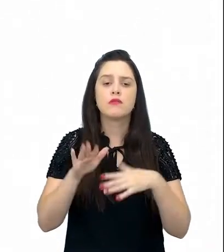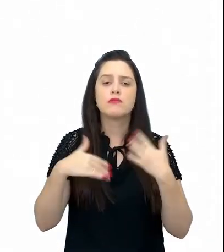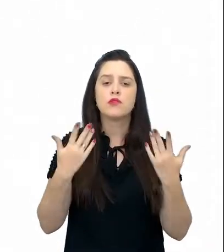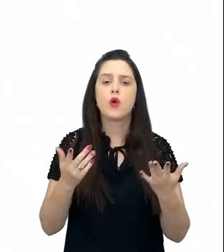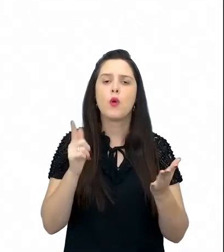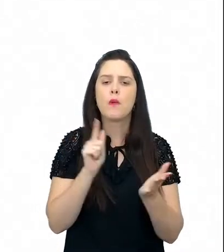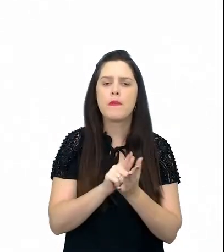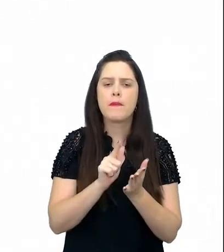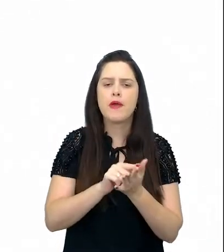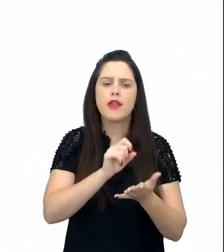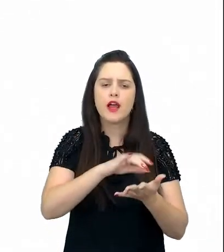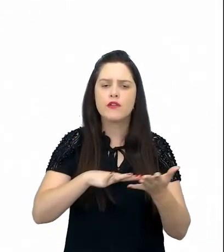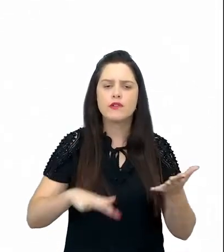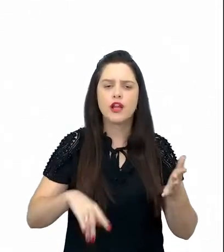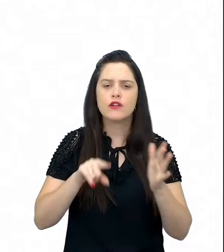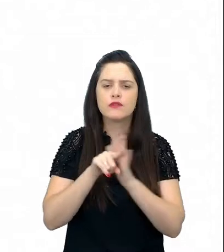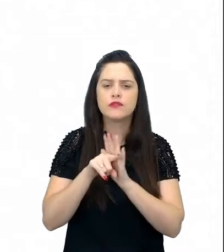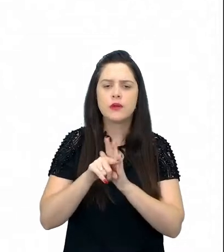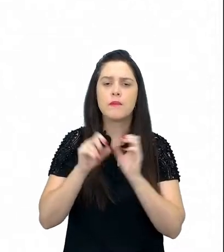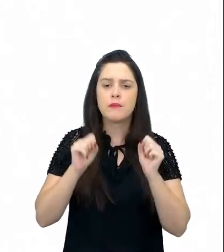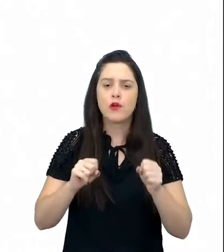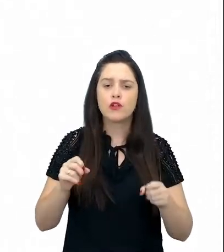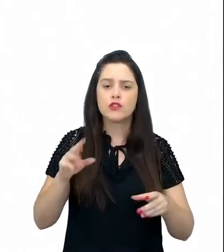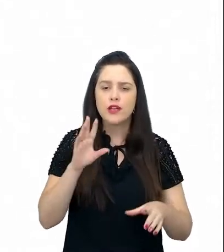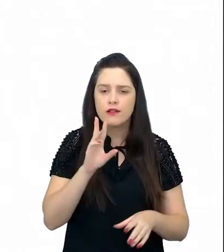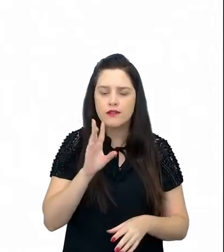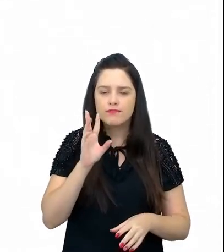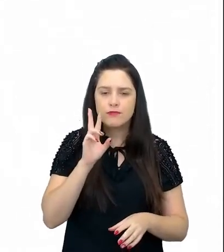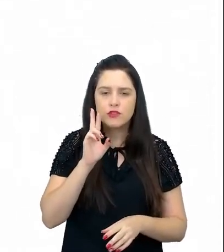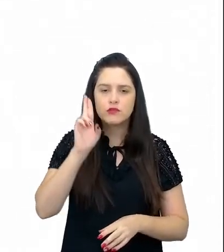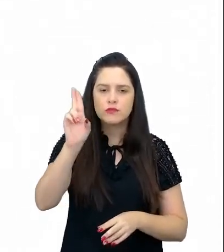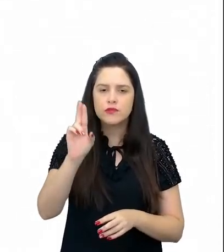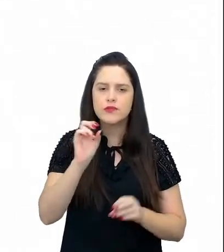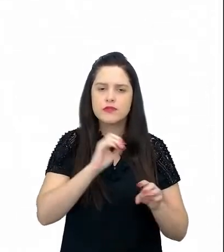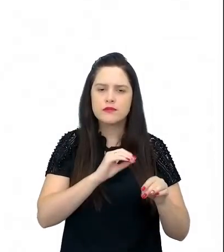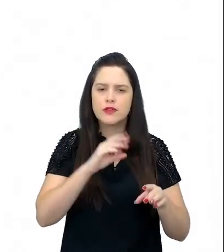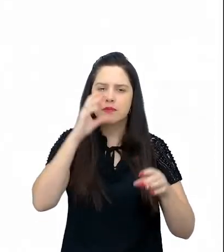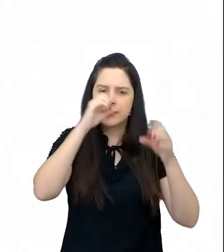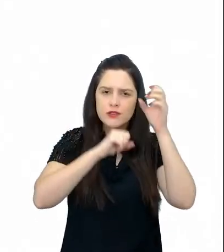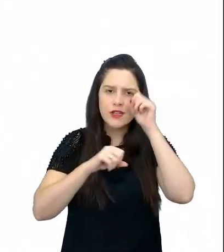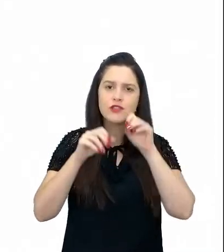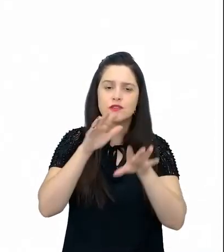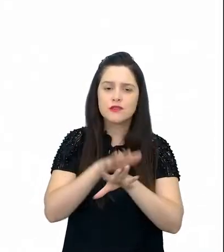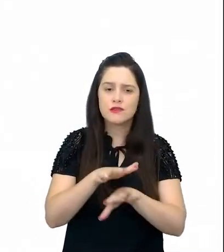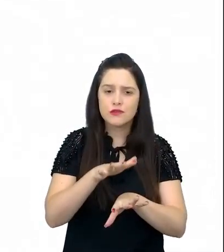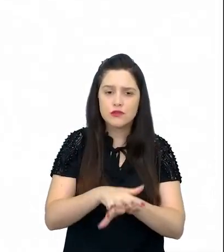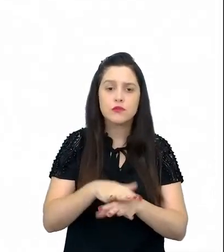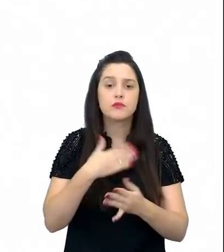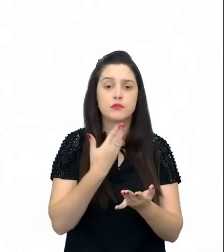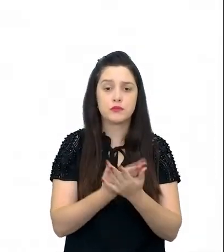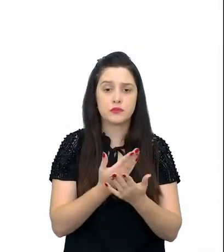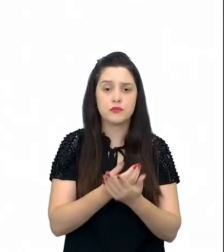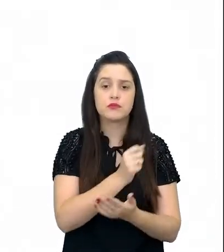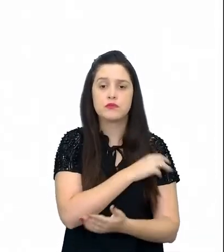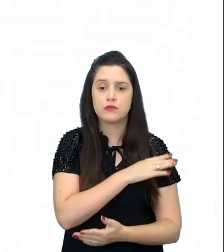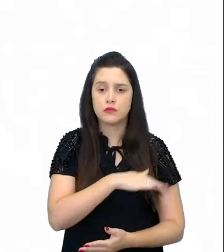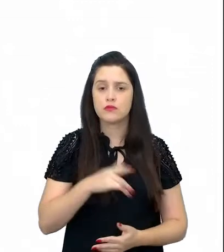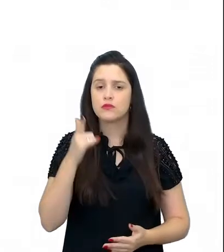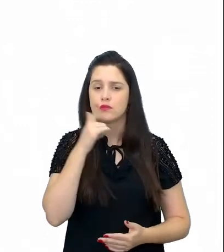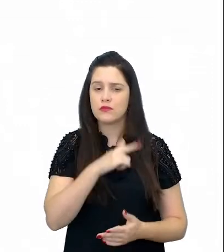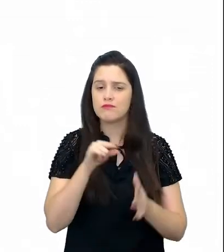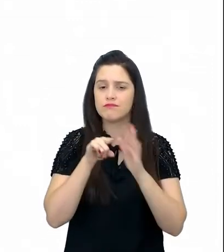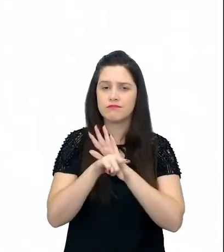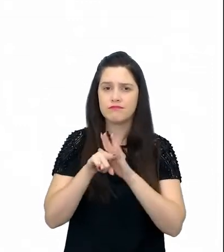que as atividades de investigação podem assumir no ensino de aprendizagem da matemática? Os estudantes conseguem investigar